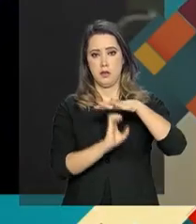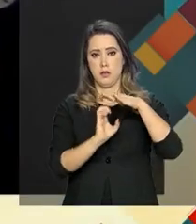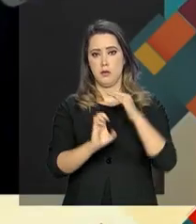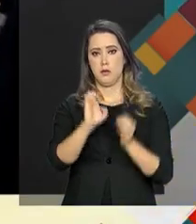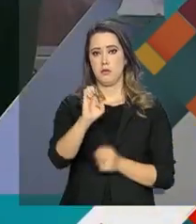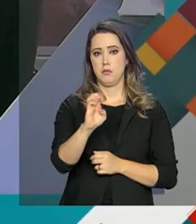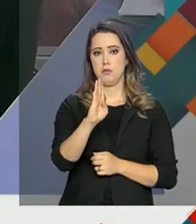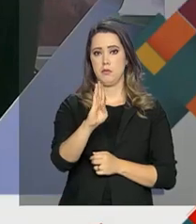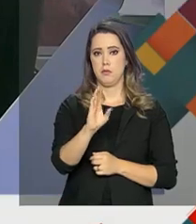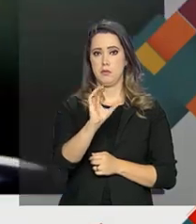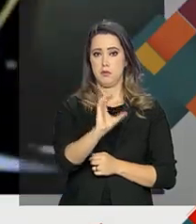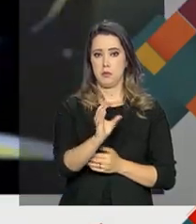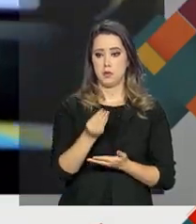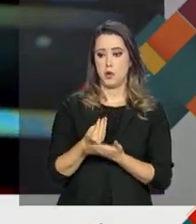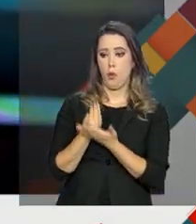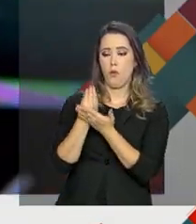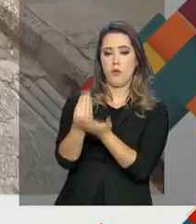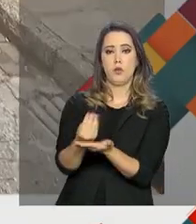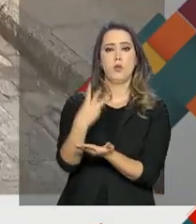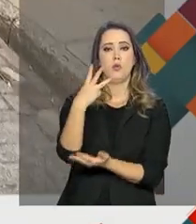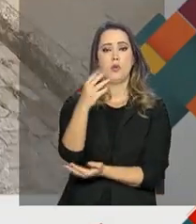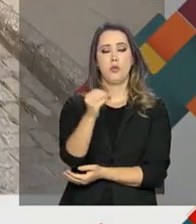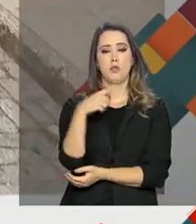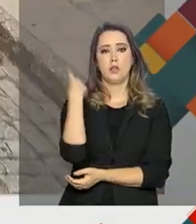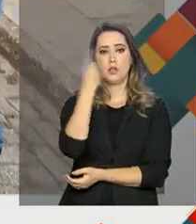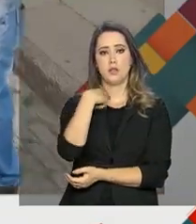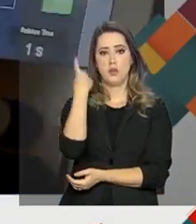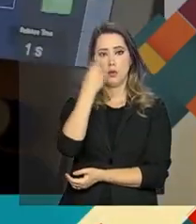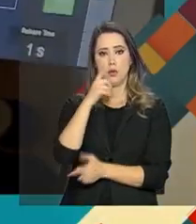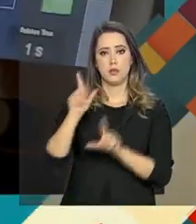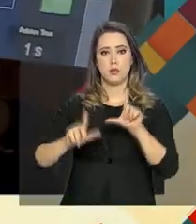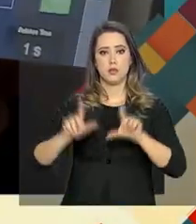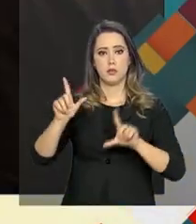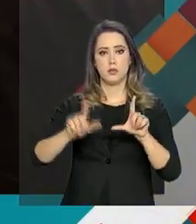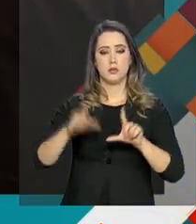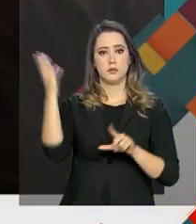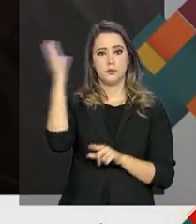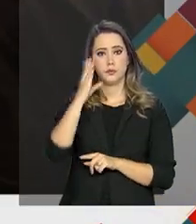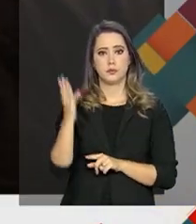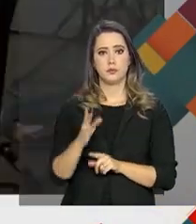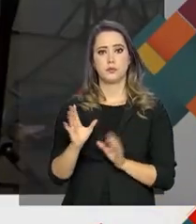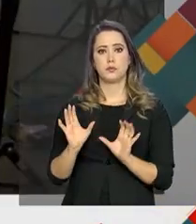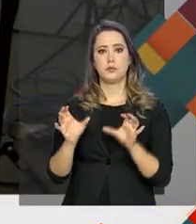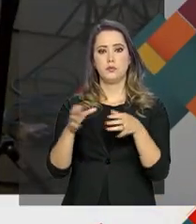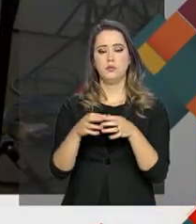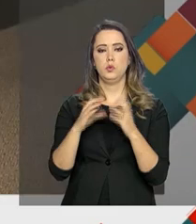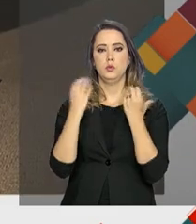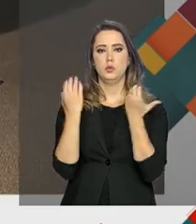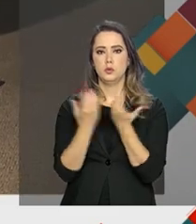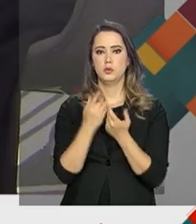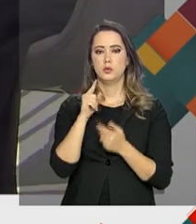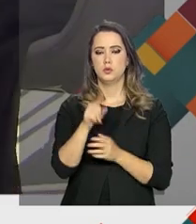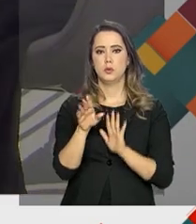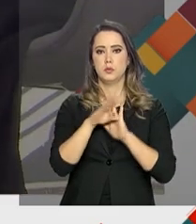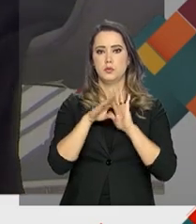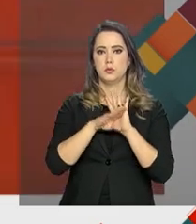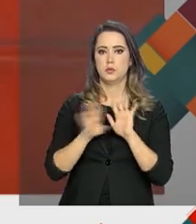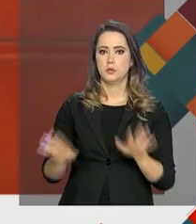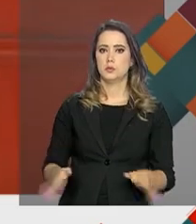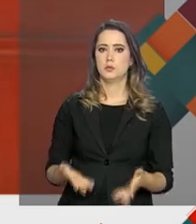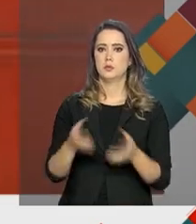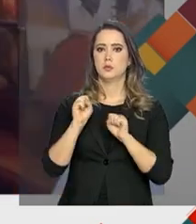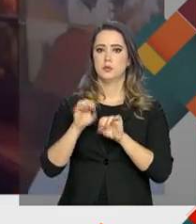cedendo 30 horas de conteúdos audiovisuais da tv brasil para os países da comunidade a programação promove educação